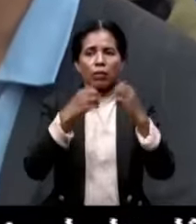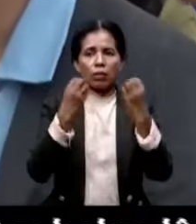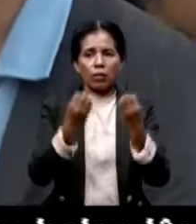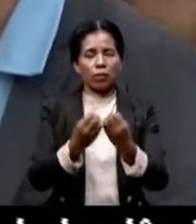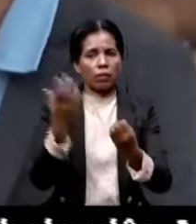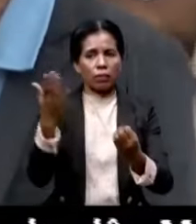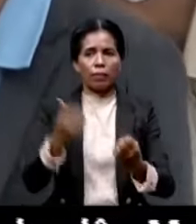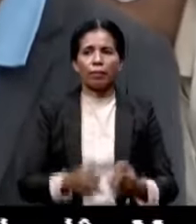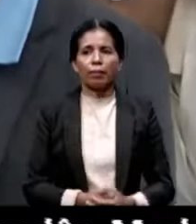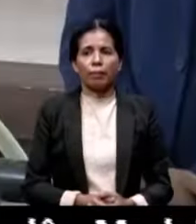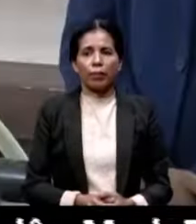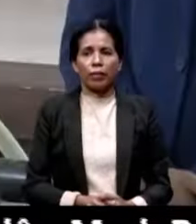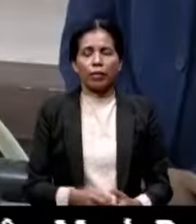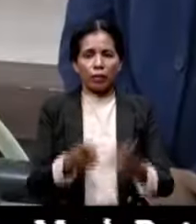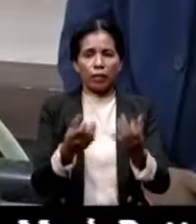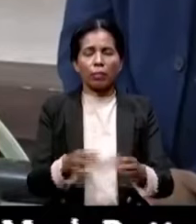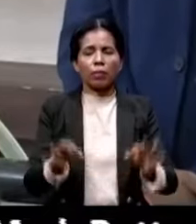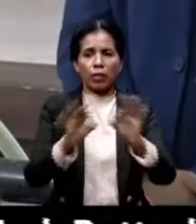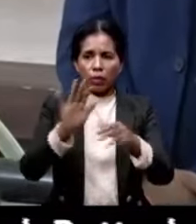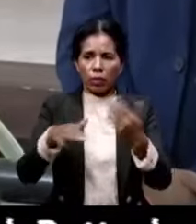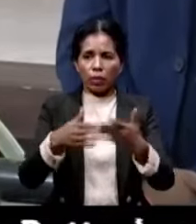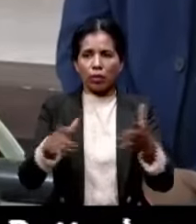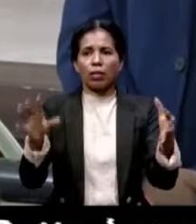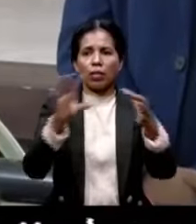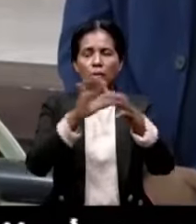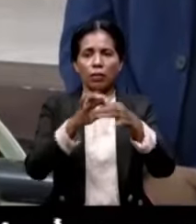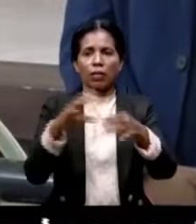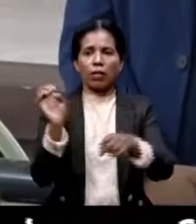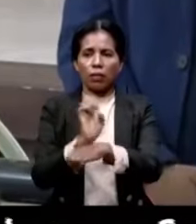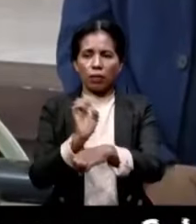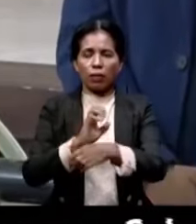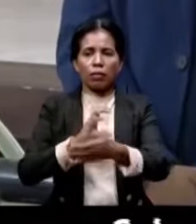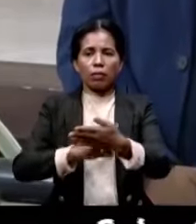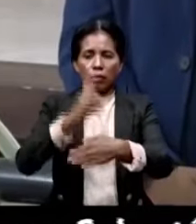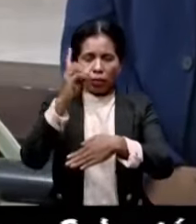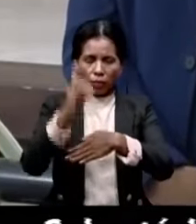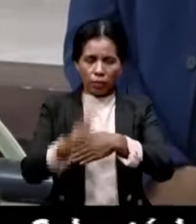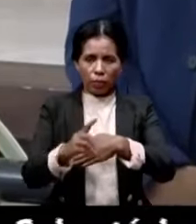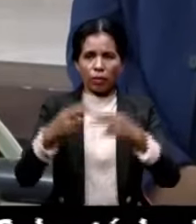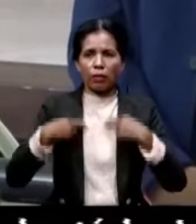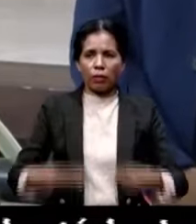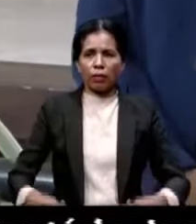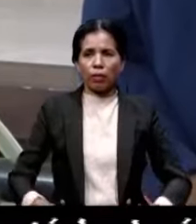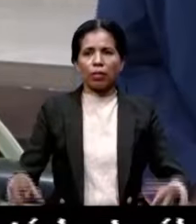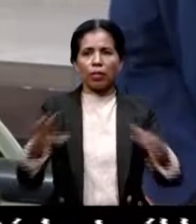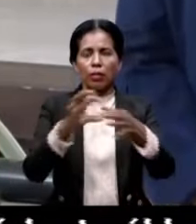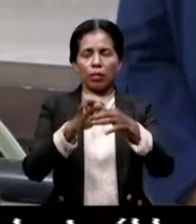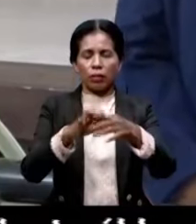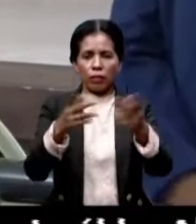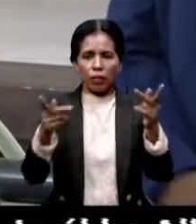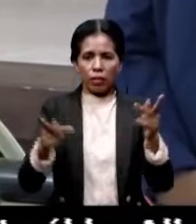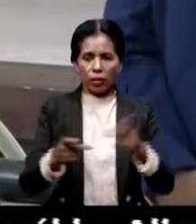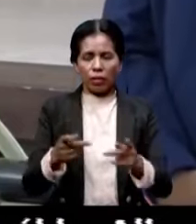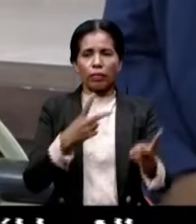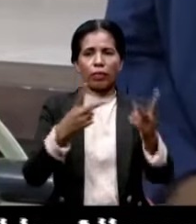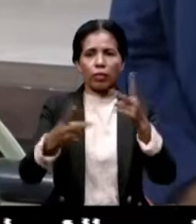refere. Há setores importantes Sira, é liga ao crescimento econômico, desenvolvimento humano, liga ao turismo, não mo siha